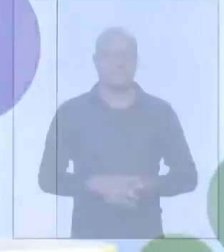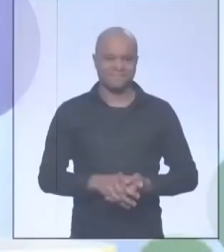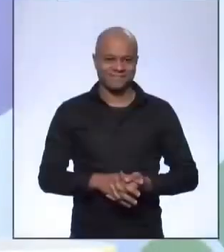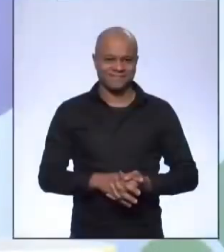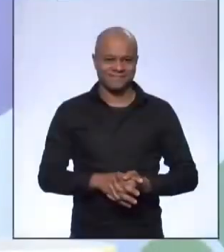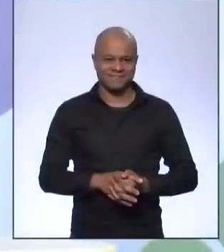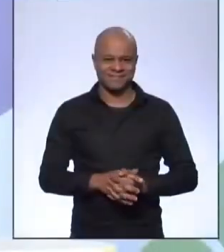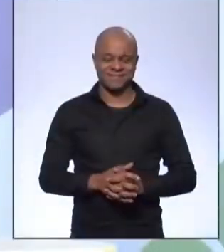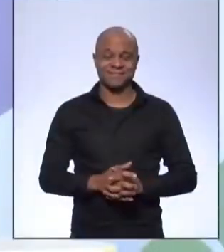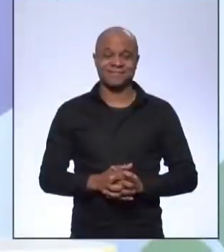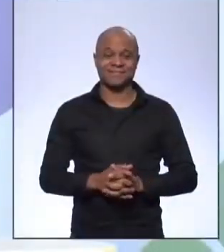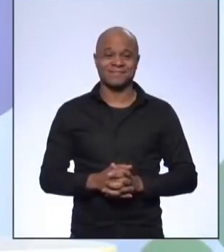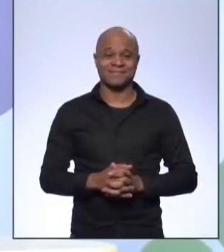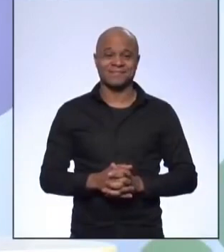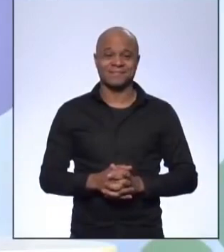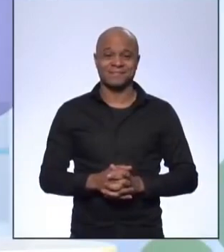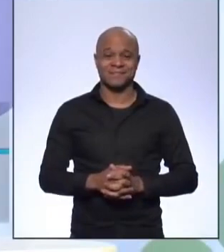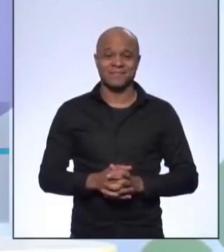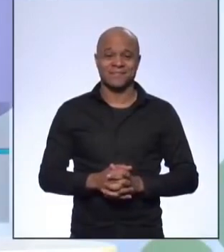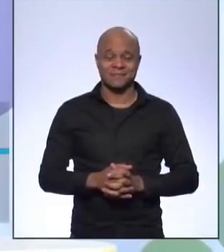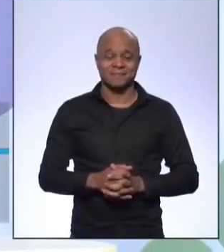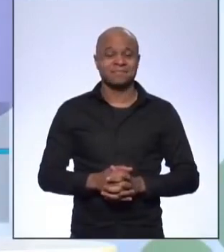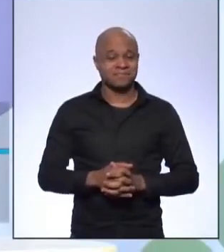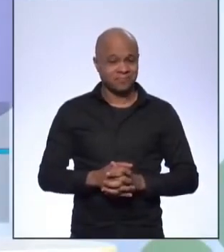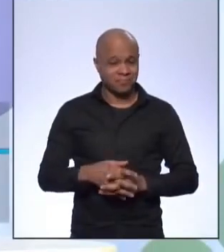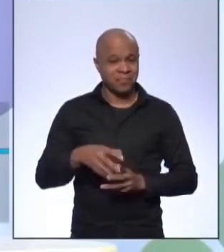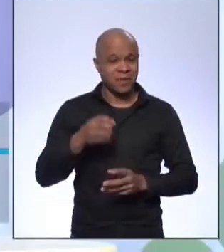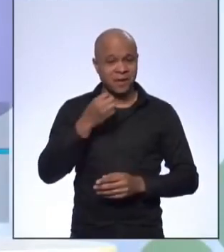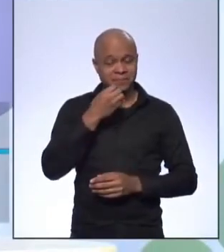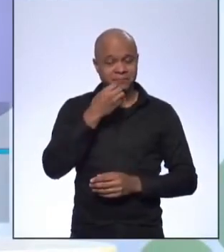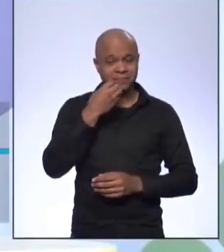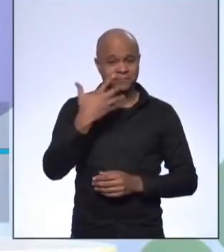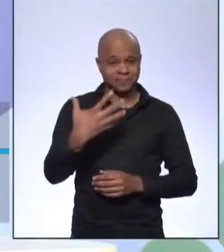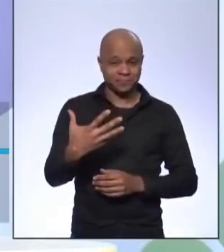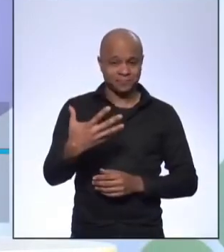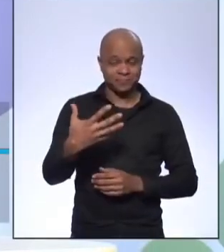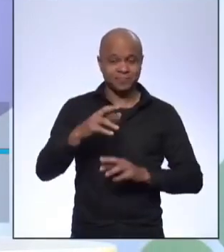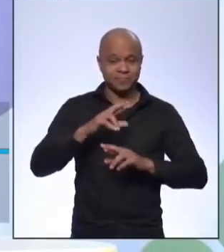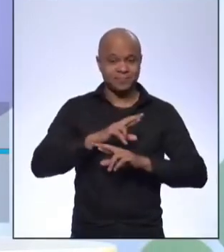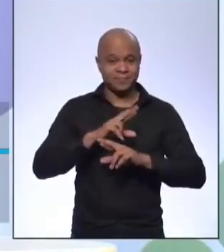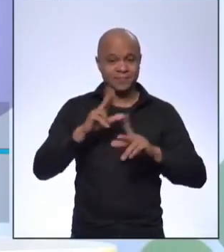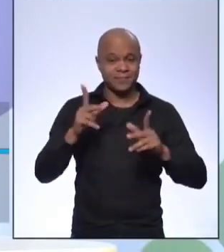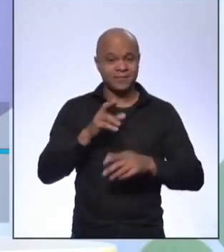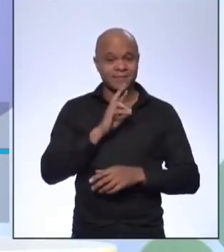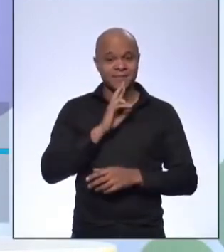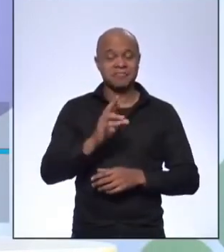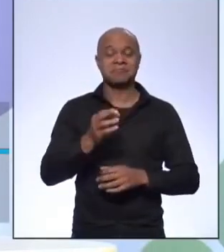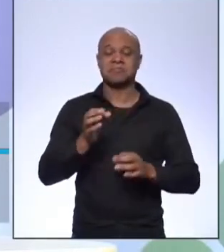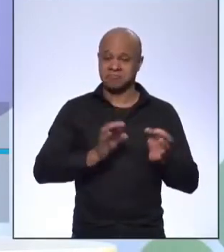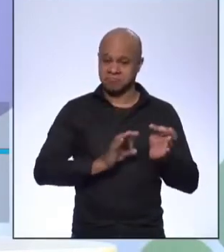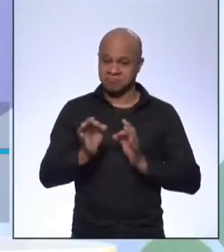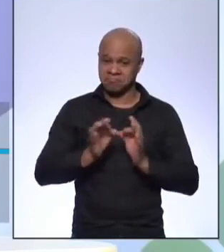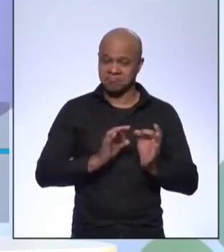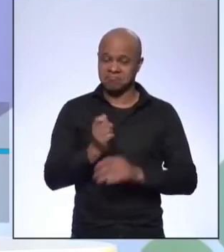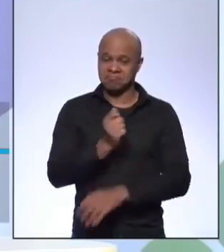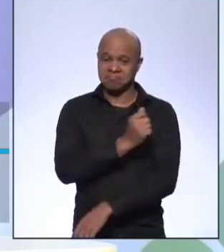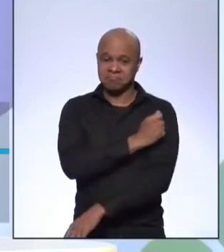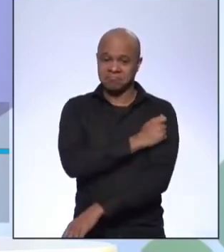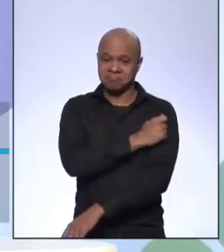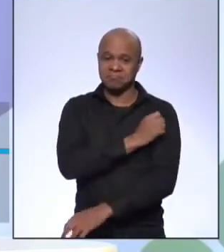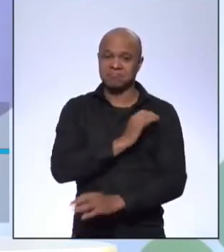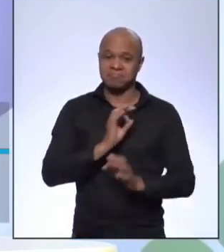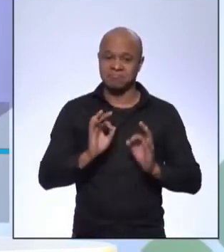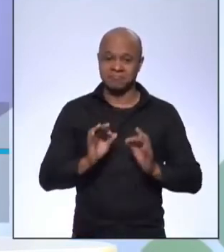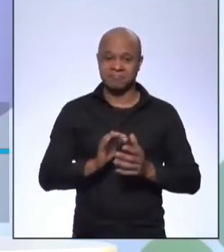Vamos lá, gente? Tá bem diversificado aqui que a análise dos estudantes,